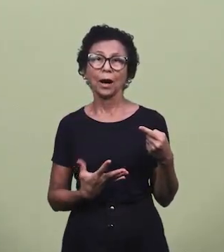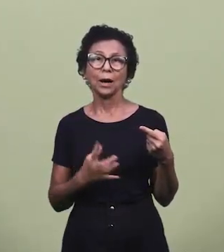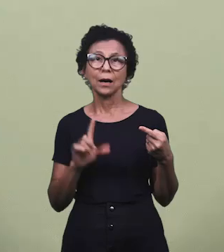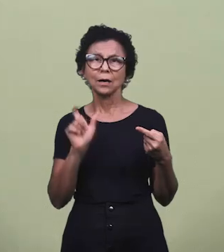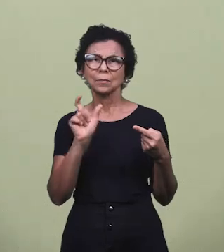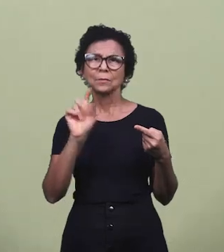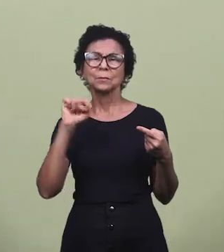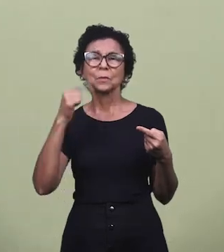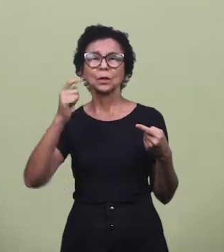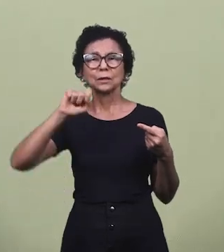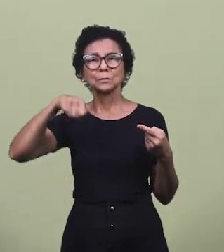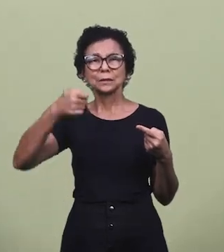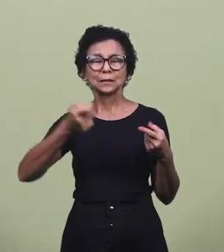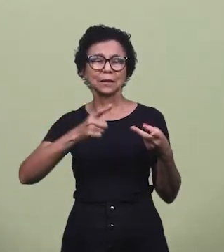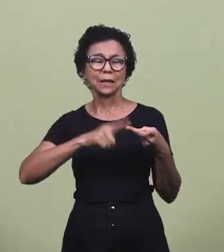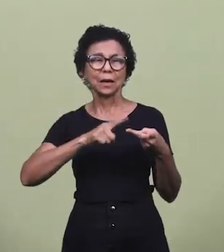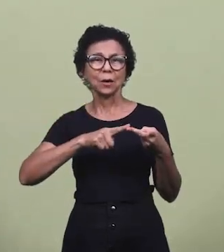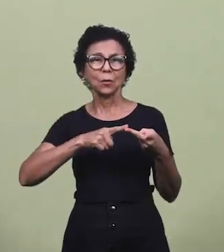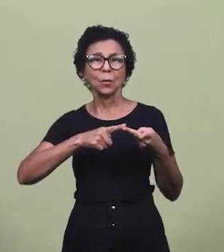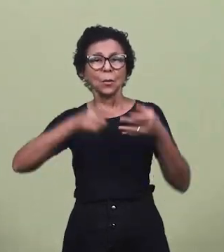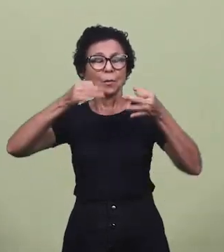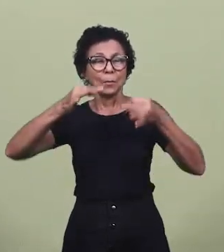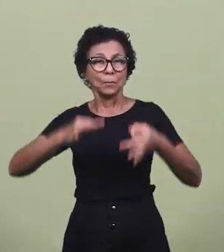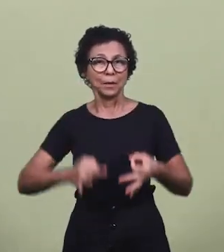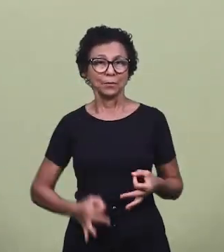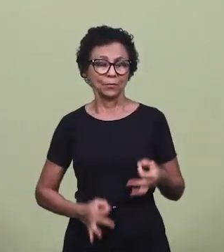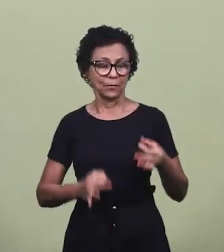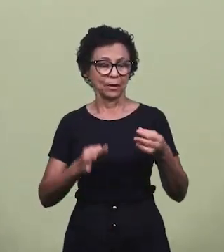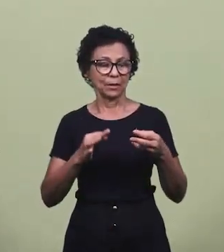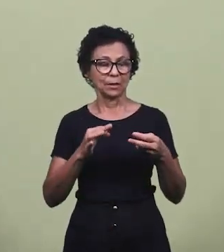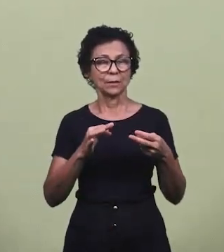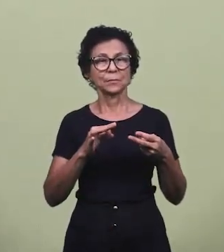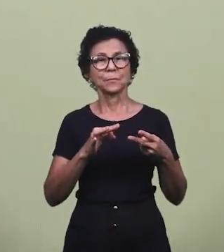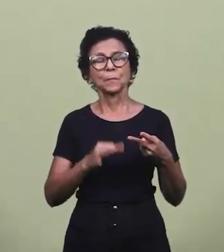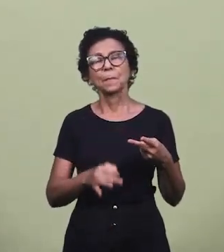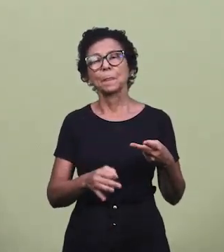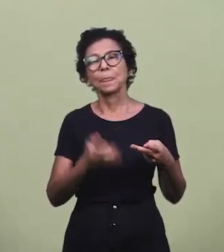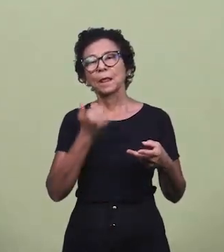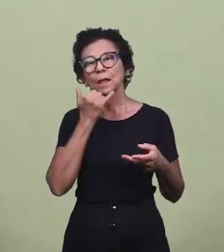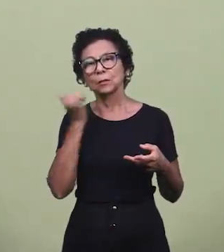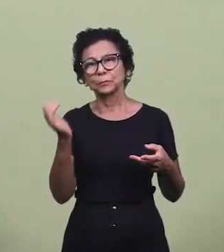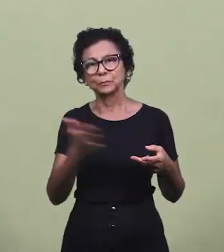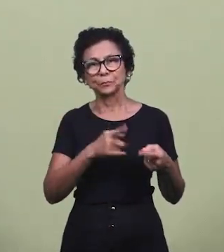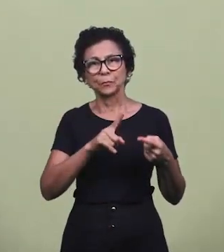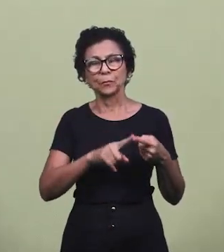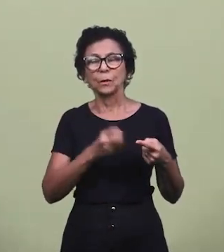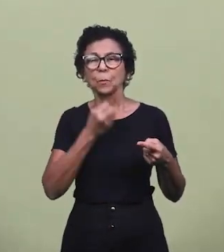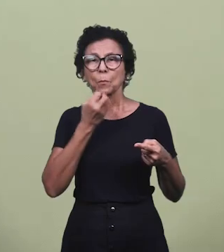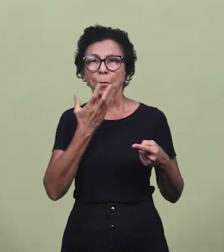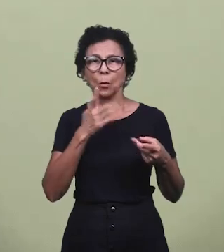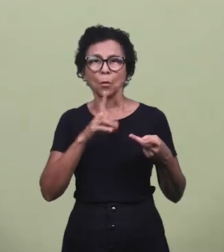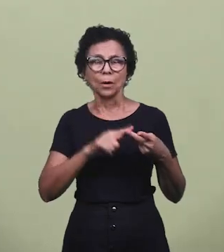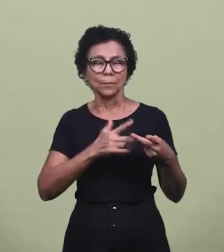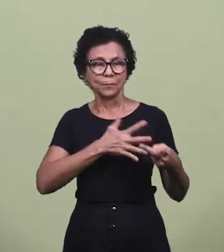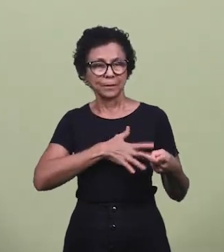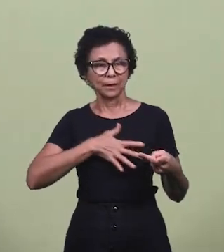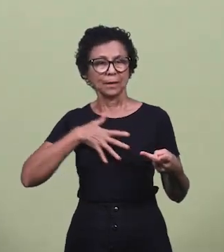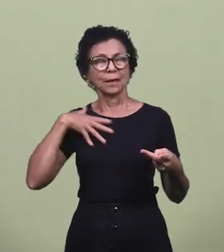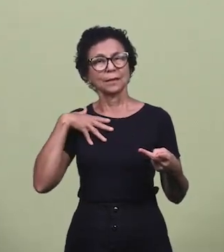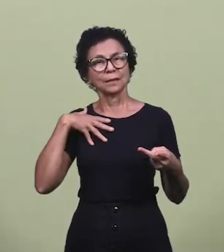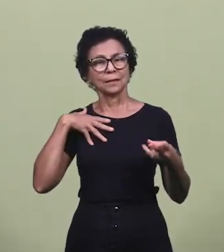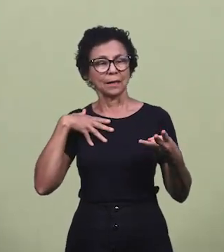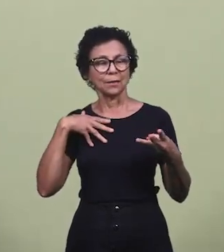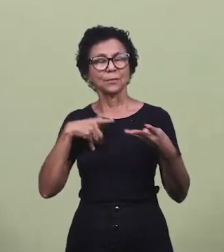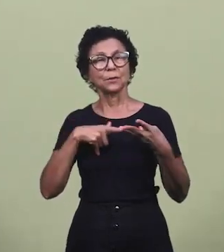boa, perfeita, certo? Boa, agradável e perfeita. Bom é o